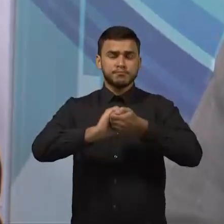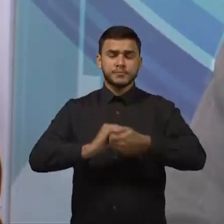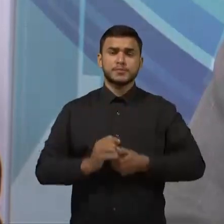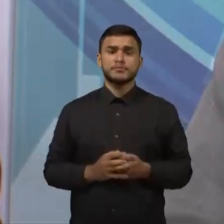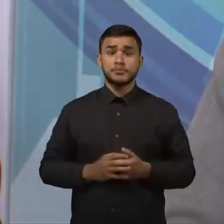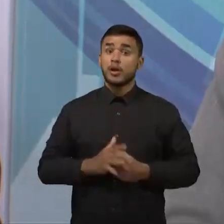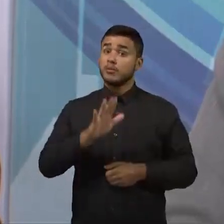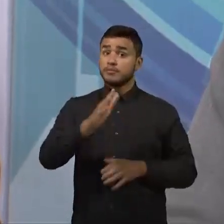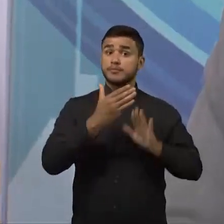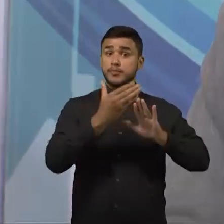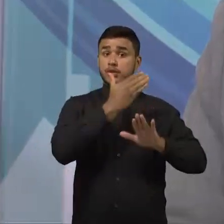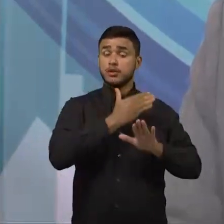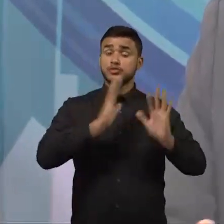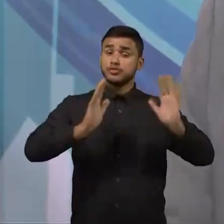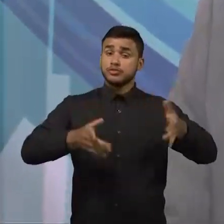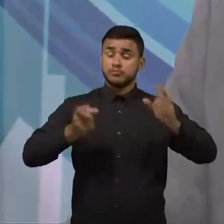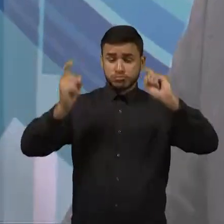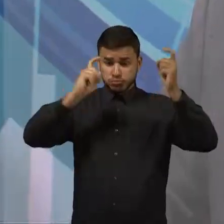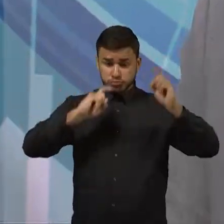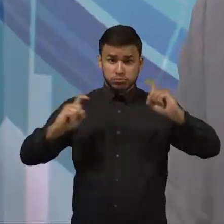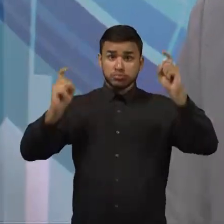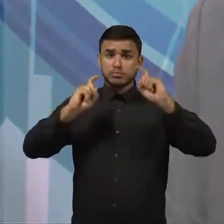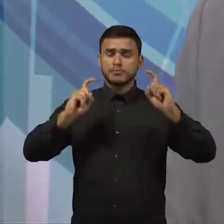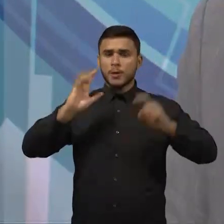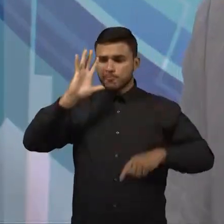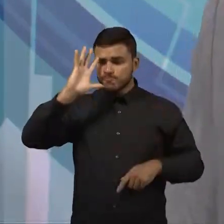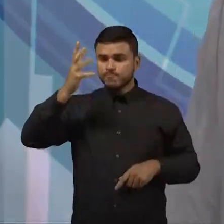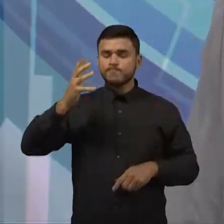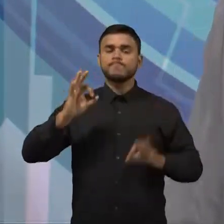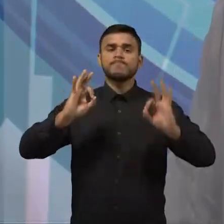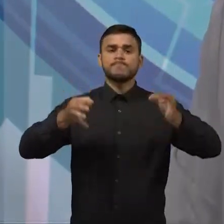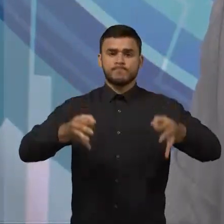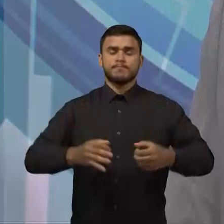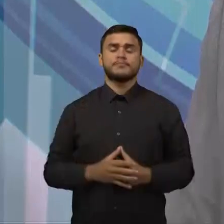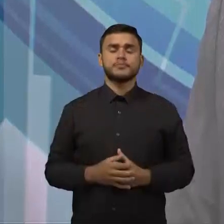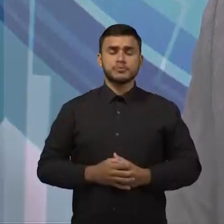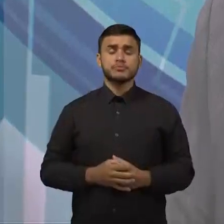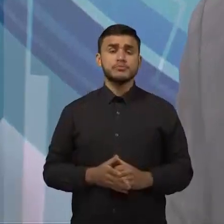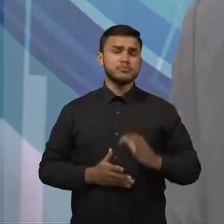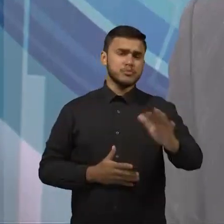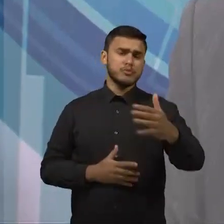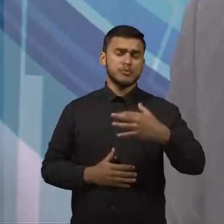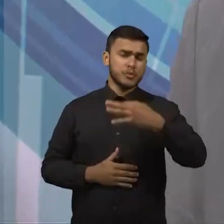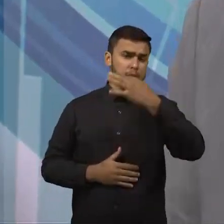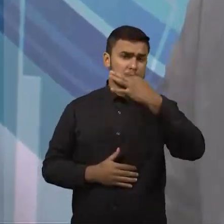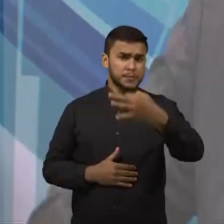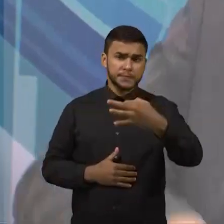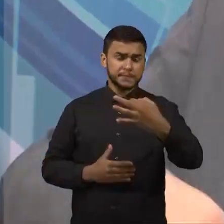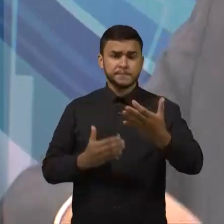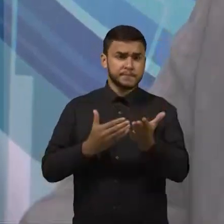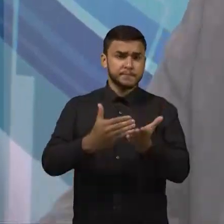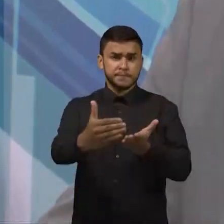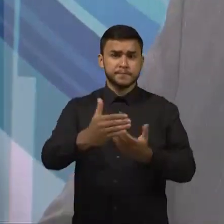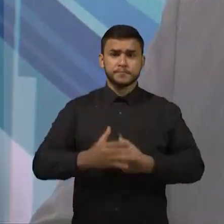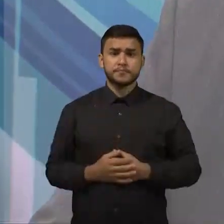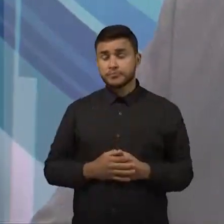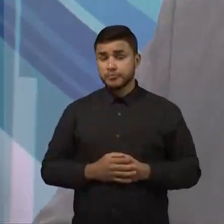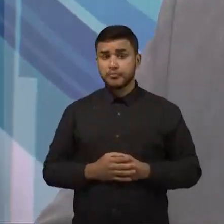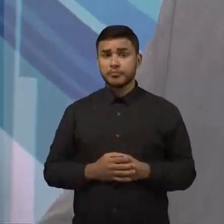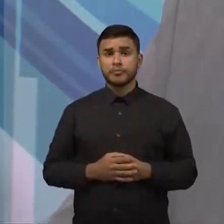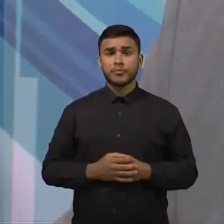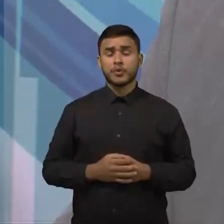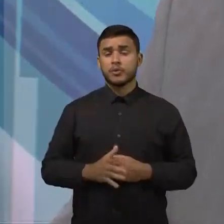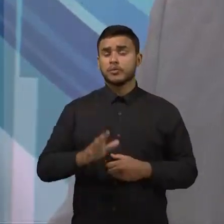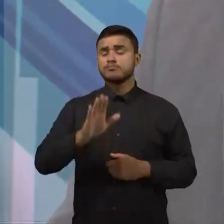tenha precedentes, foi essa mesma decisão que foi tomada. O que eu gostaria de ressaltar, primeiramente, Arnaldo, é o